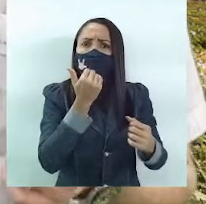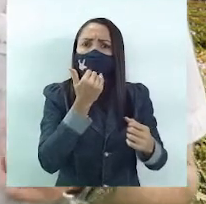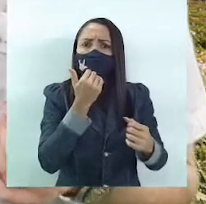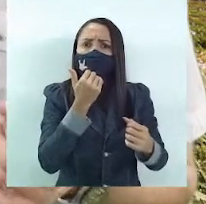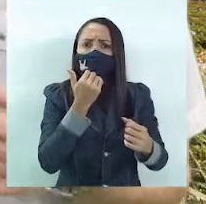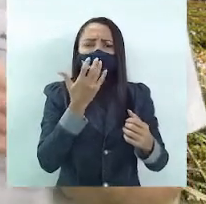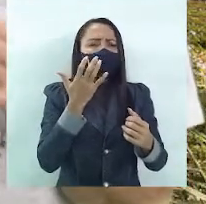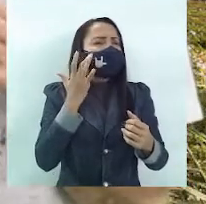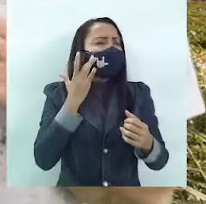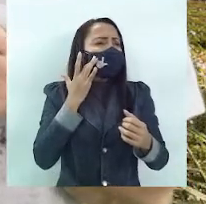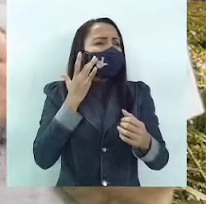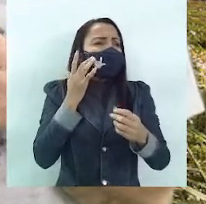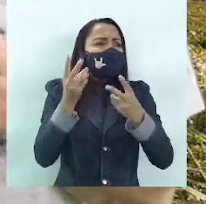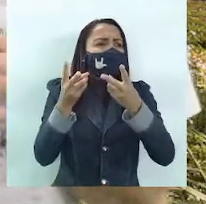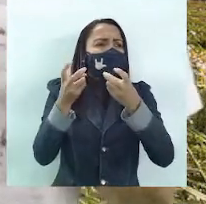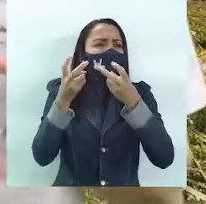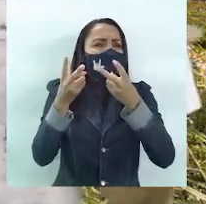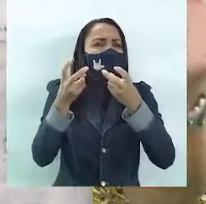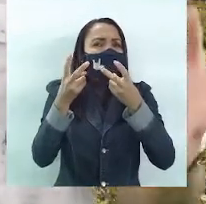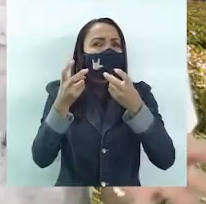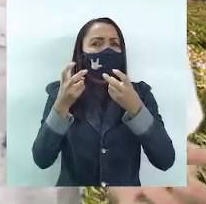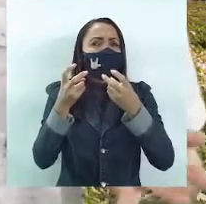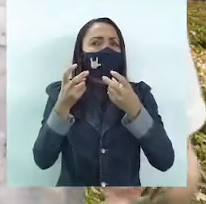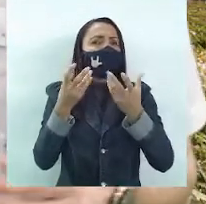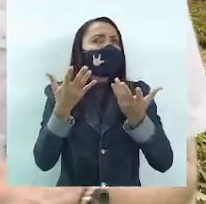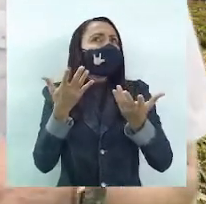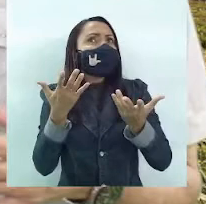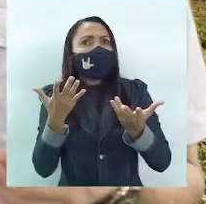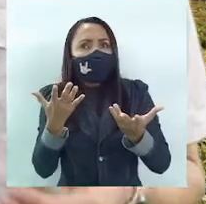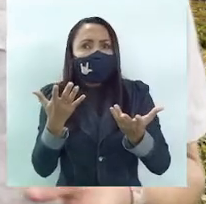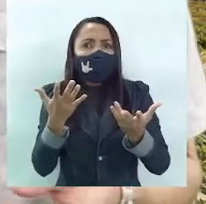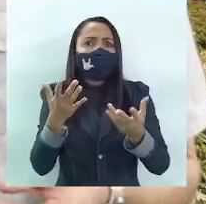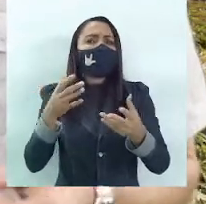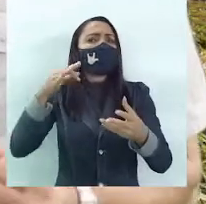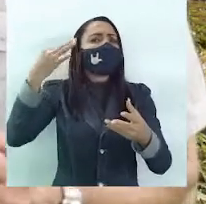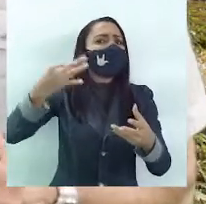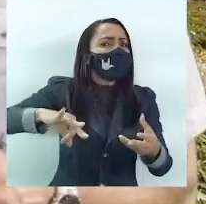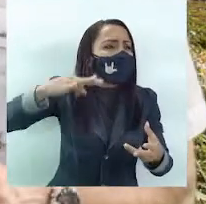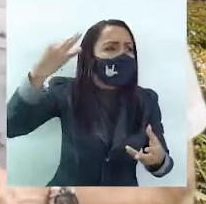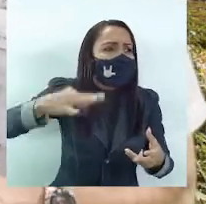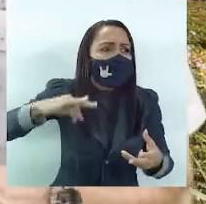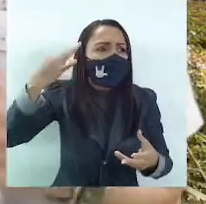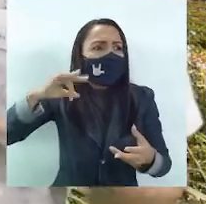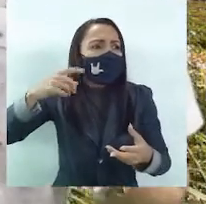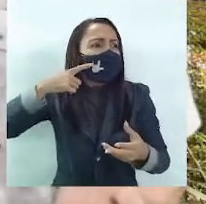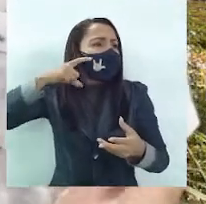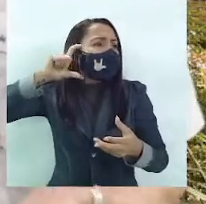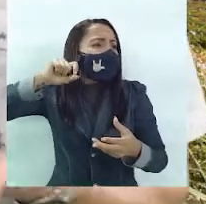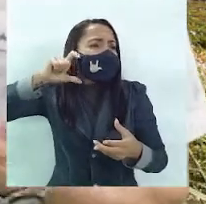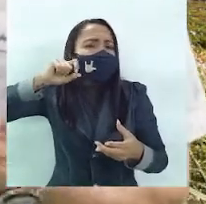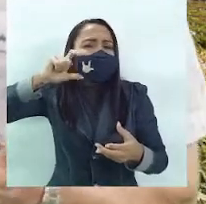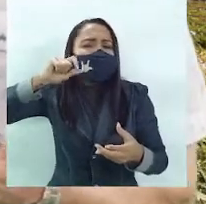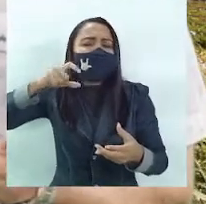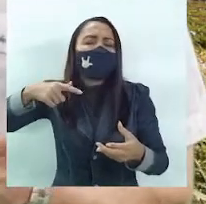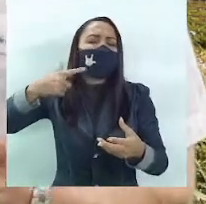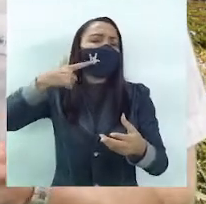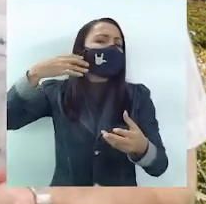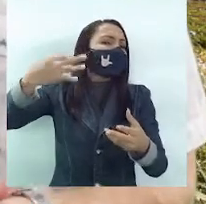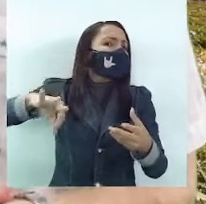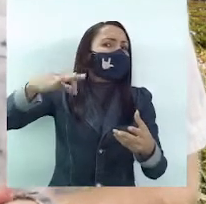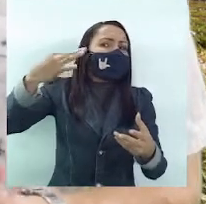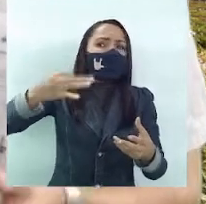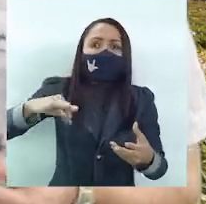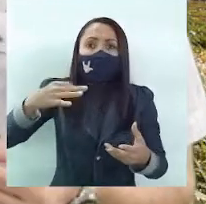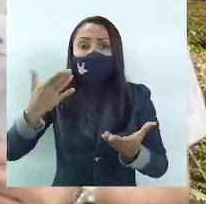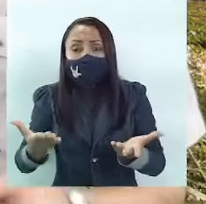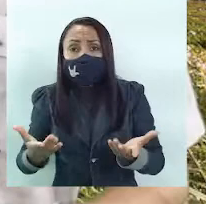que quebrou. Aí fica aquele buraco grande que nem percebia. Aí vem as dores, né? As dores que são ocasionadas justamente por essa cárie